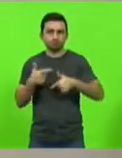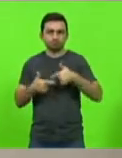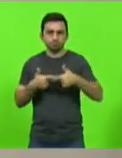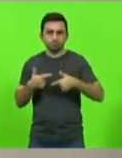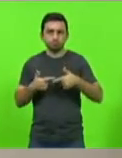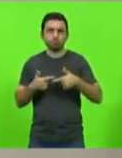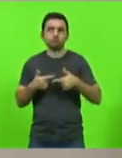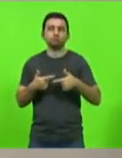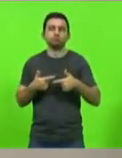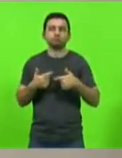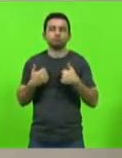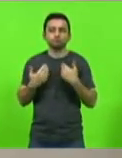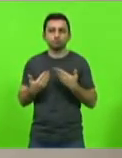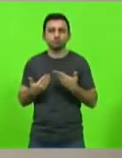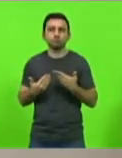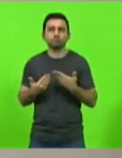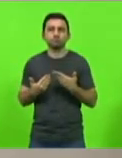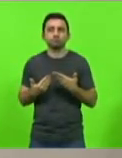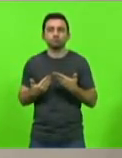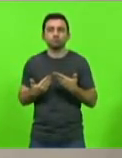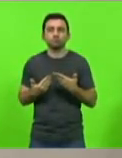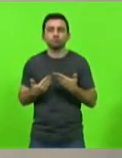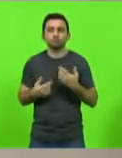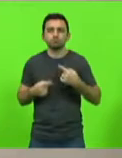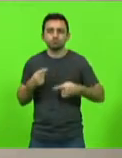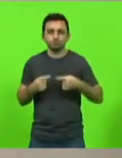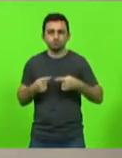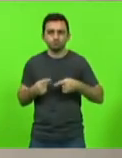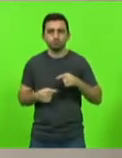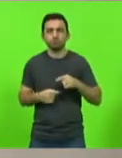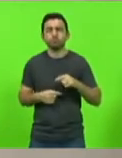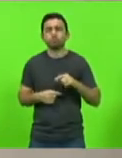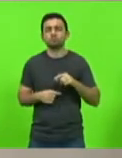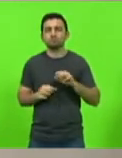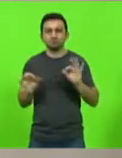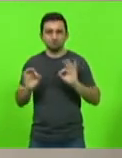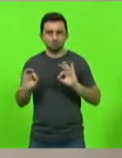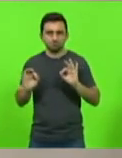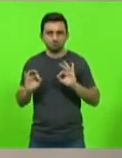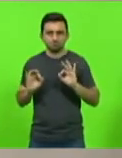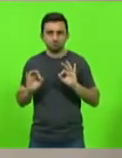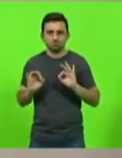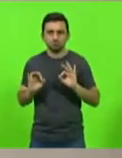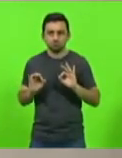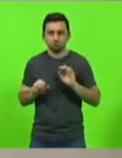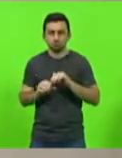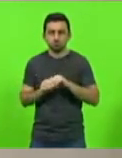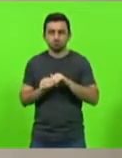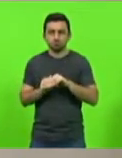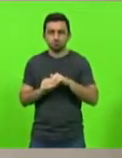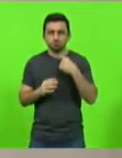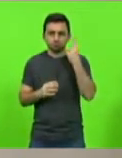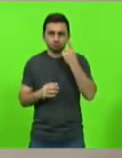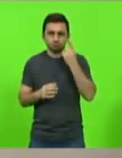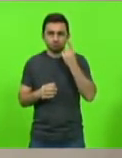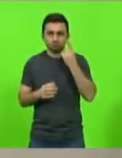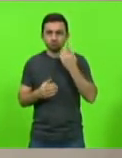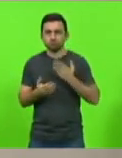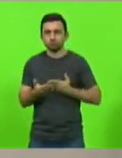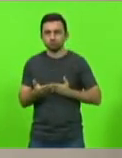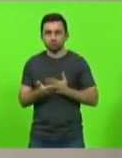Administração e Serviço Público. Em discussão. Não havendo quem queira discutir, em votação. Deputados que aprovam, permaneça como se encontra.